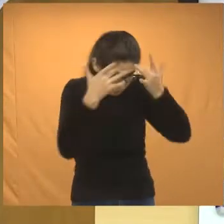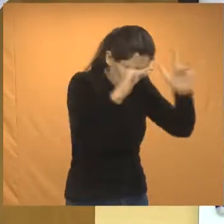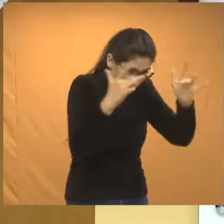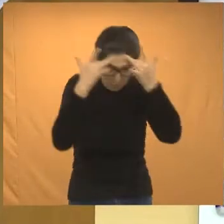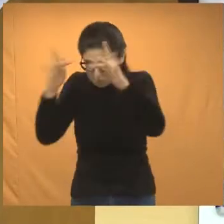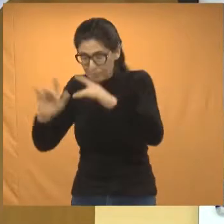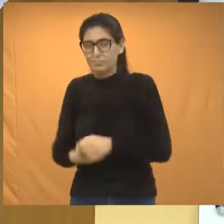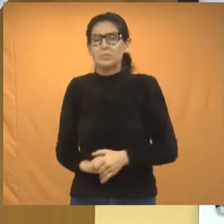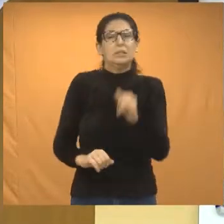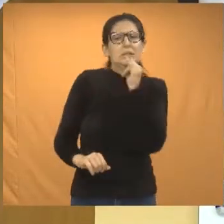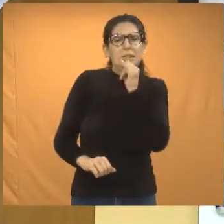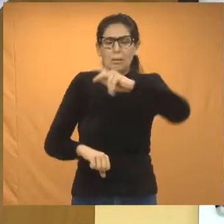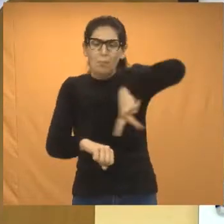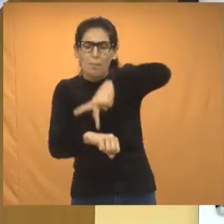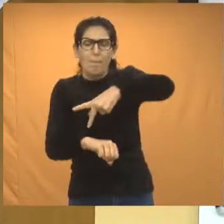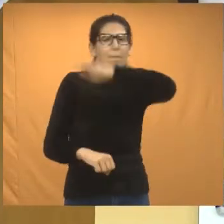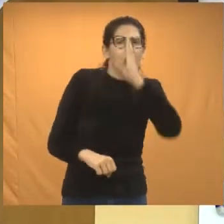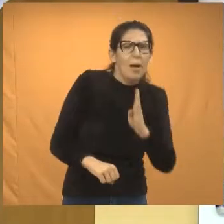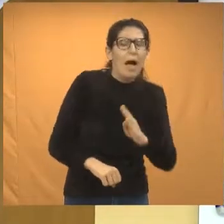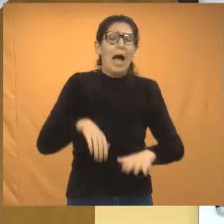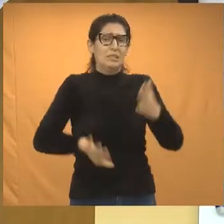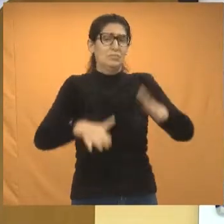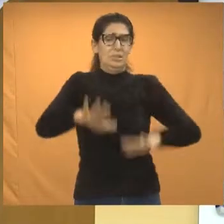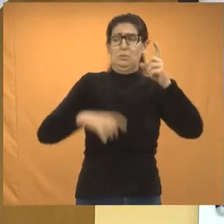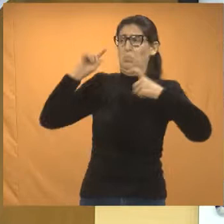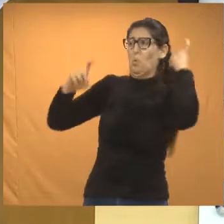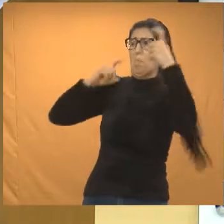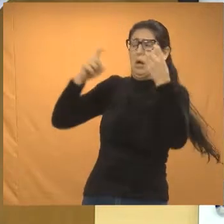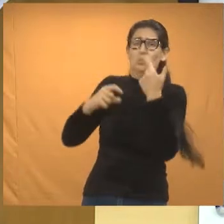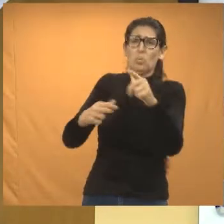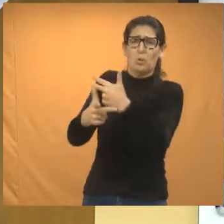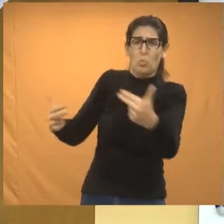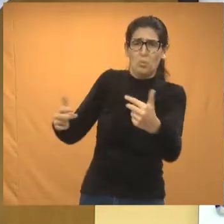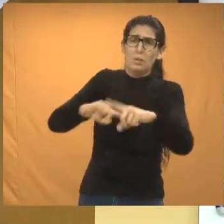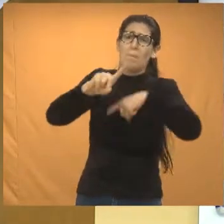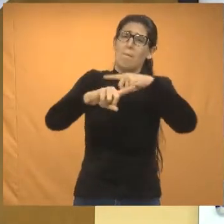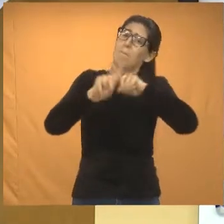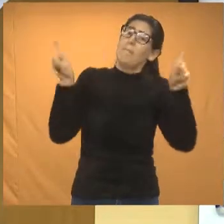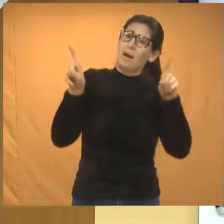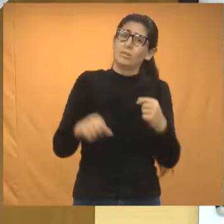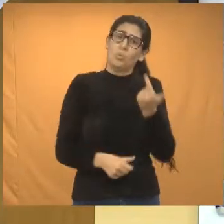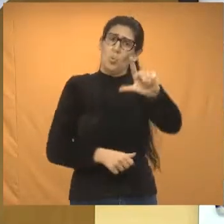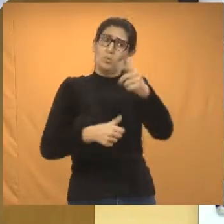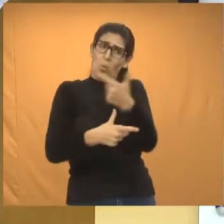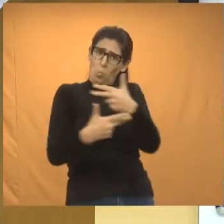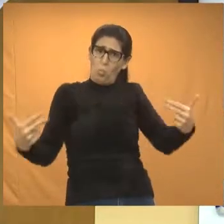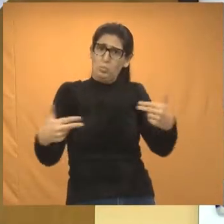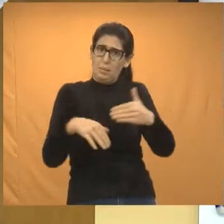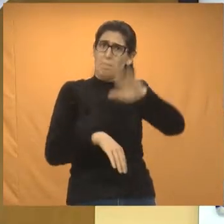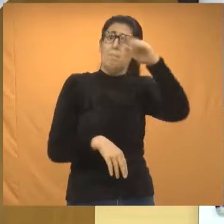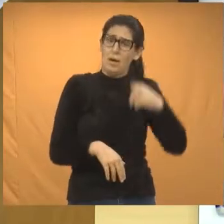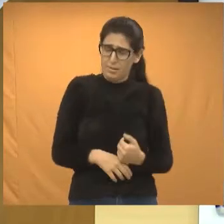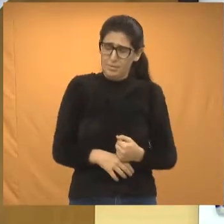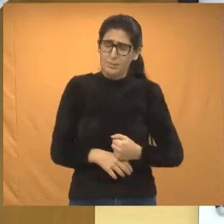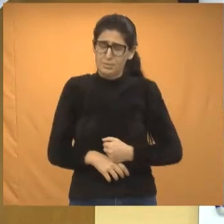no país. A gente fica preocupado com a pulga e o elefante passando atrás. Olha o que está acontecendo no Brasil aí com aquelas represas